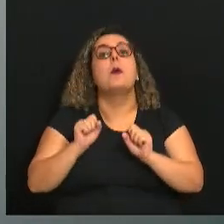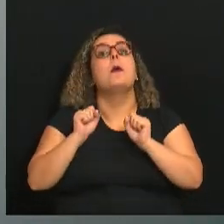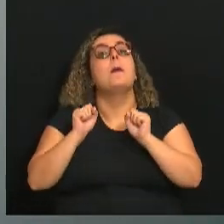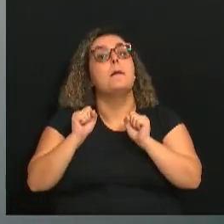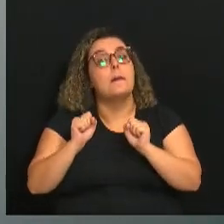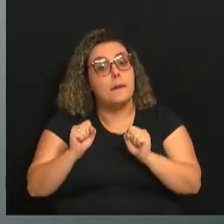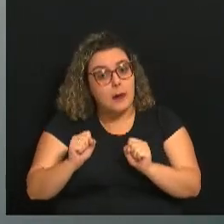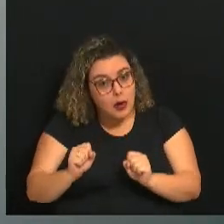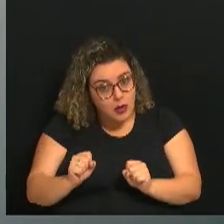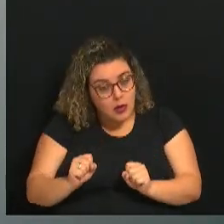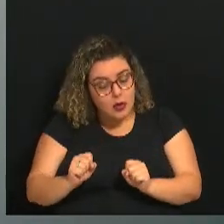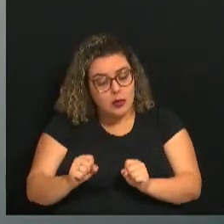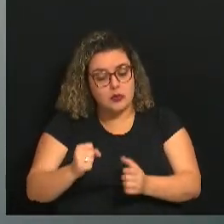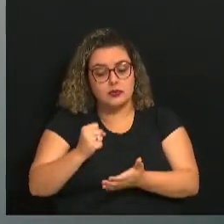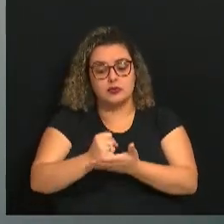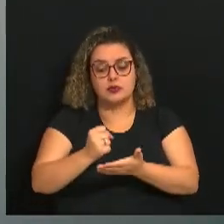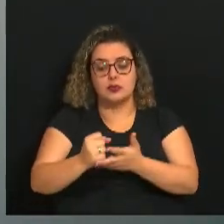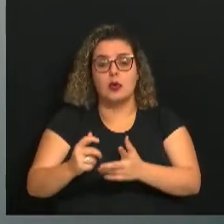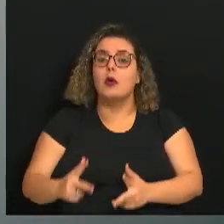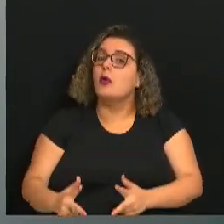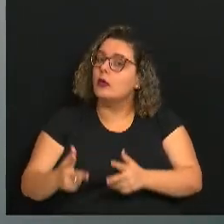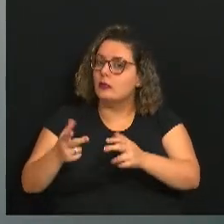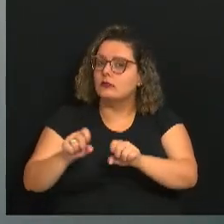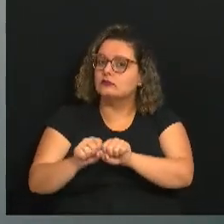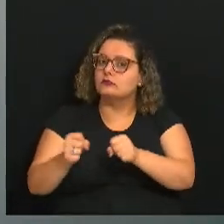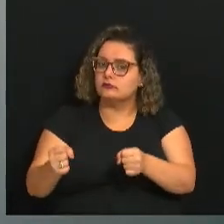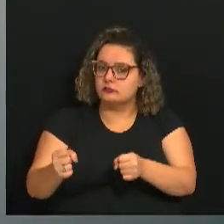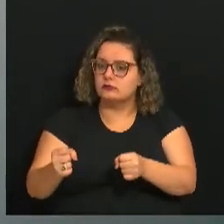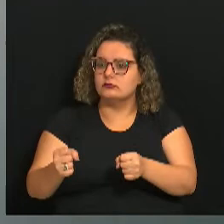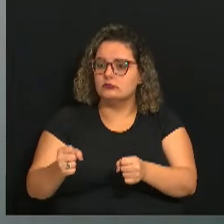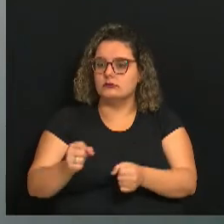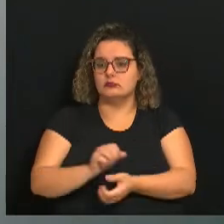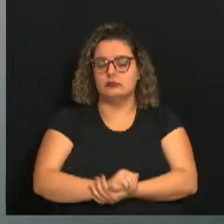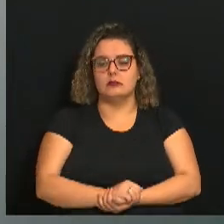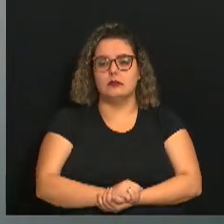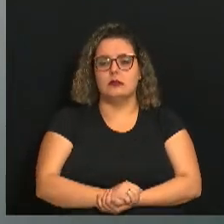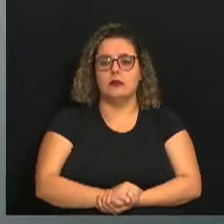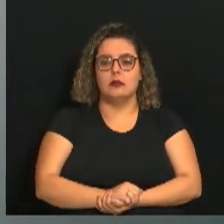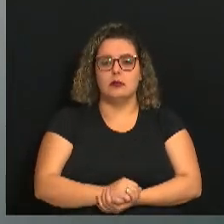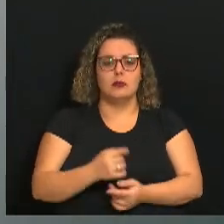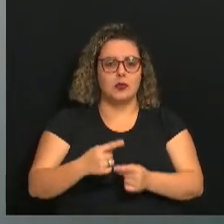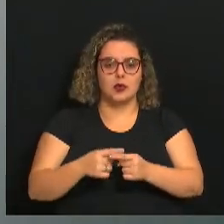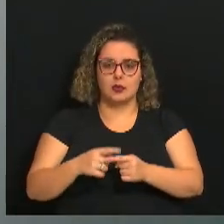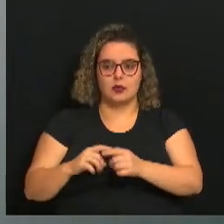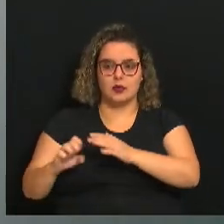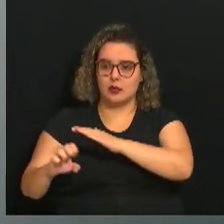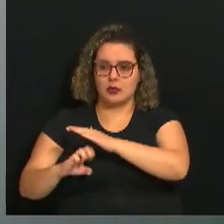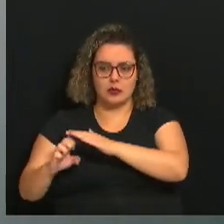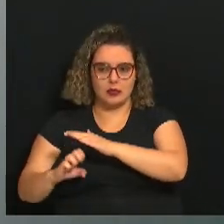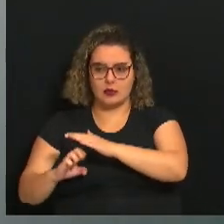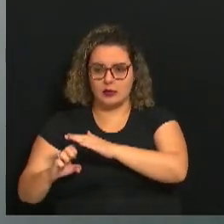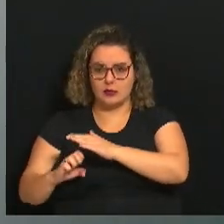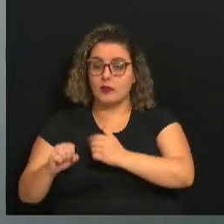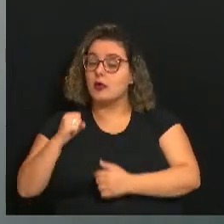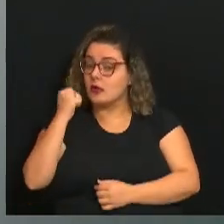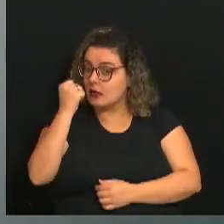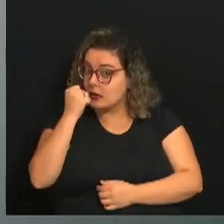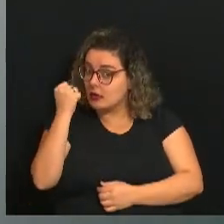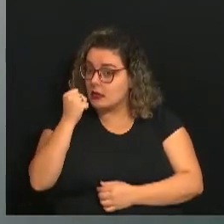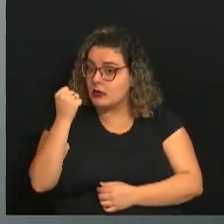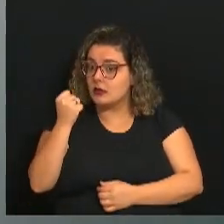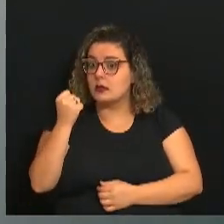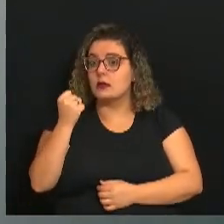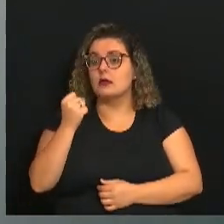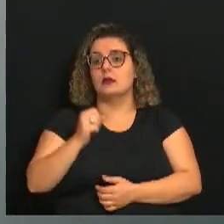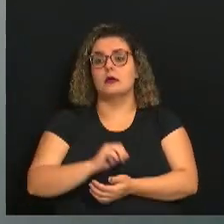empresa. Por quê? Porque o que a empresa fez foi muito grave. Nós